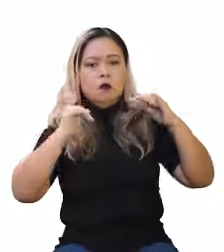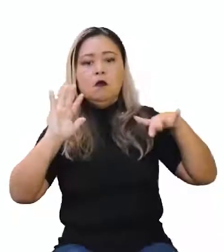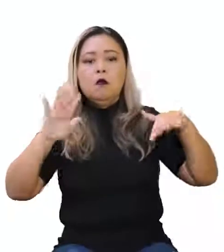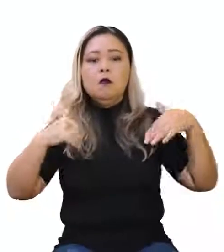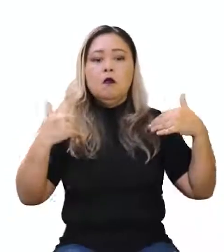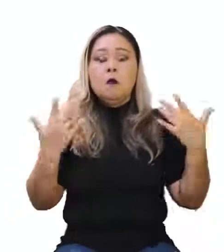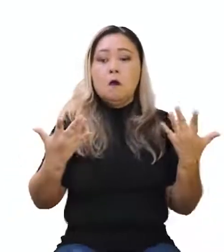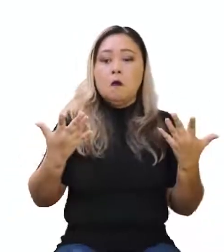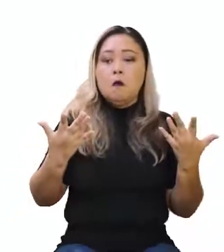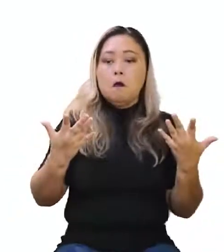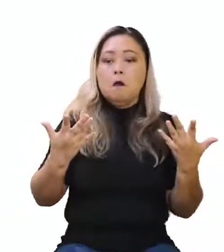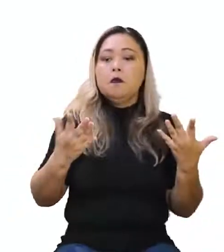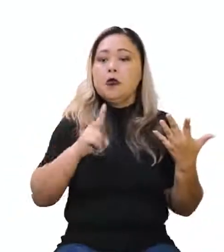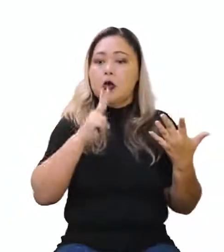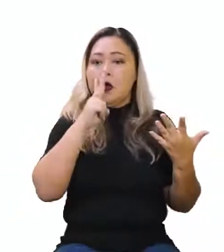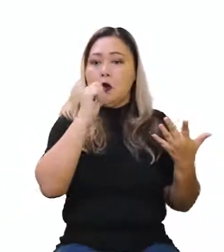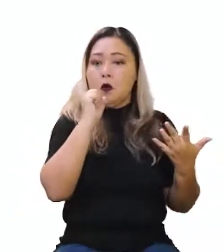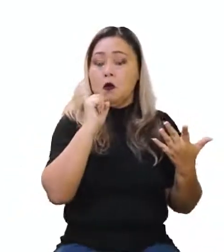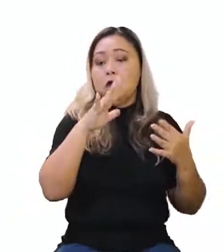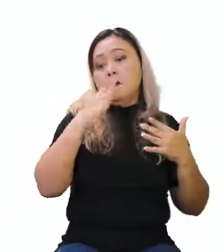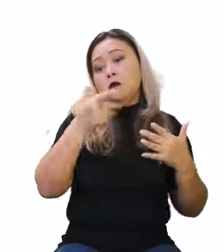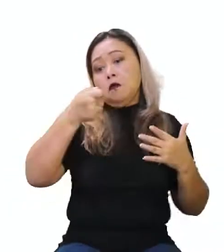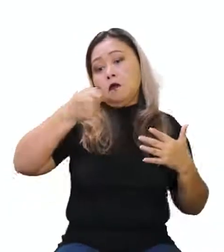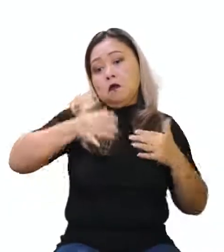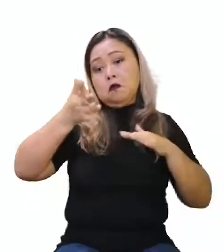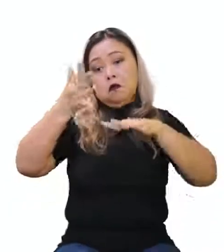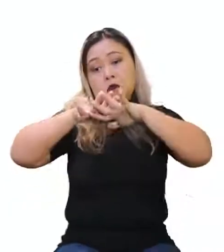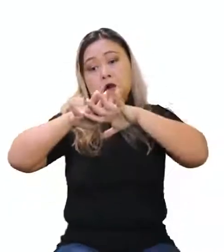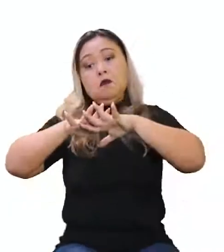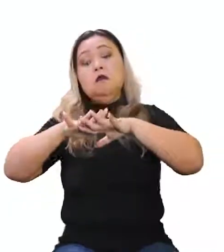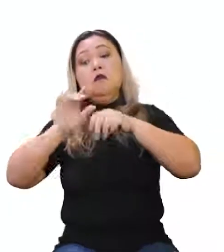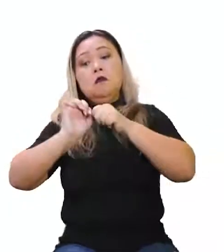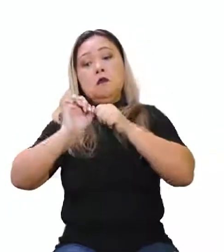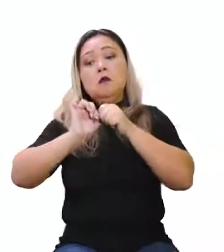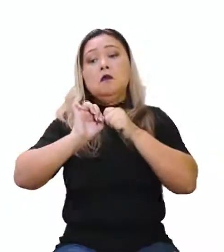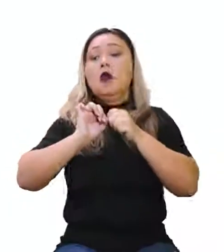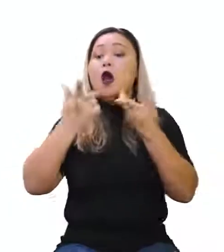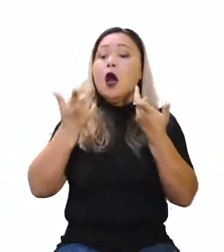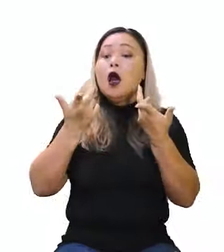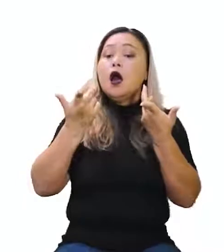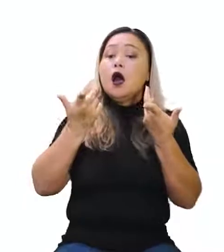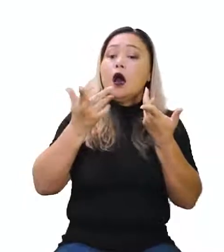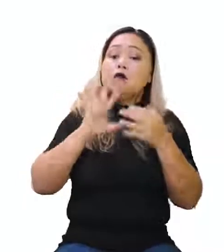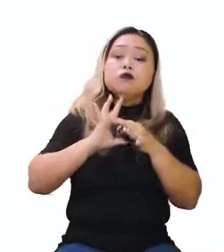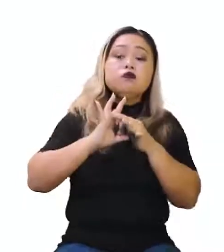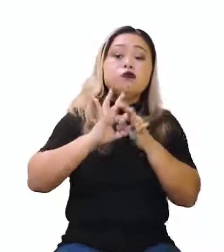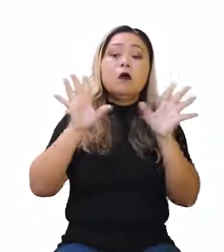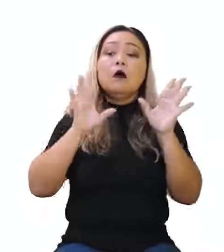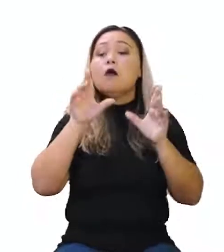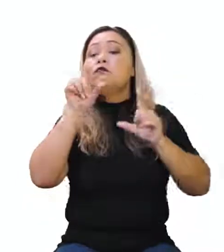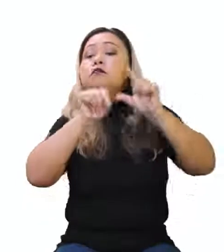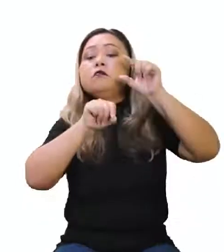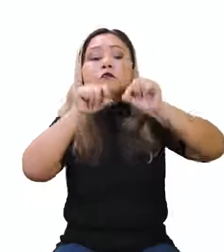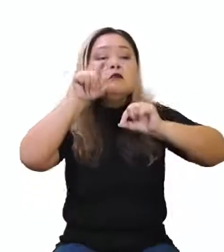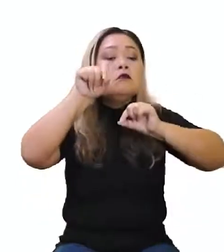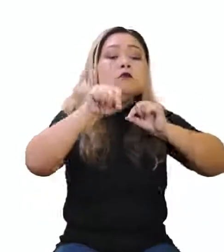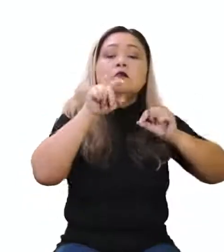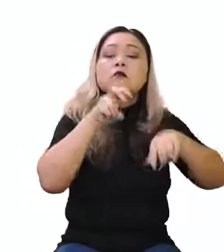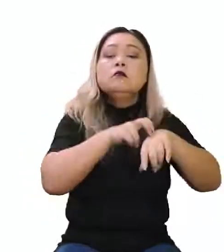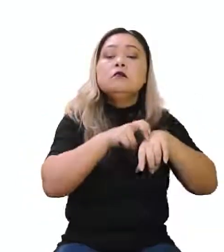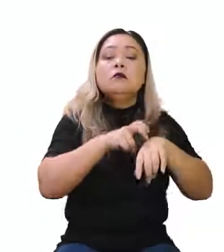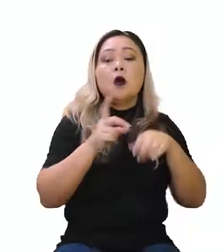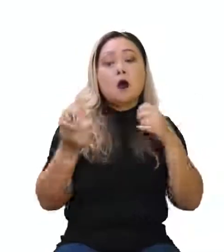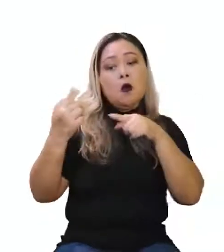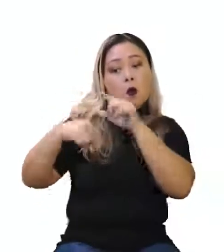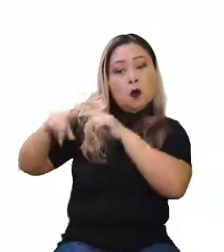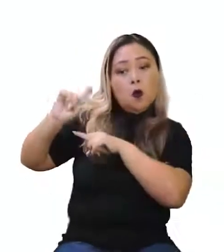fase? Fase intensiva, semi-intensiva ou extensiva? Extensiva nós vimos que eles vão pastar.